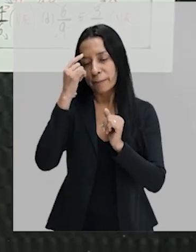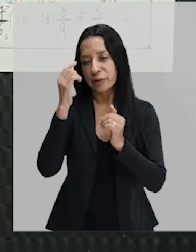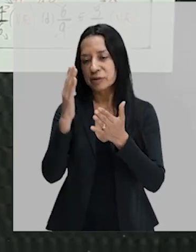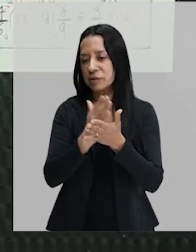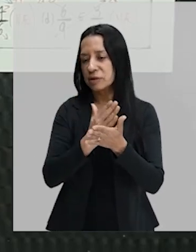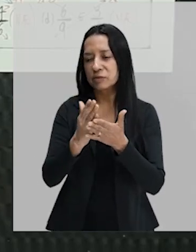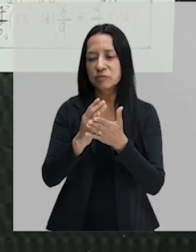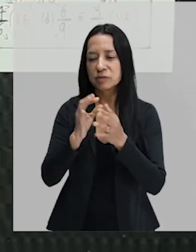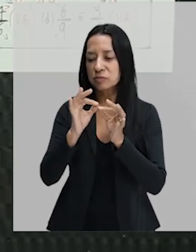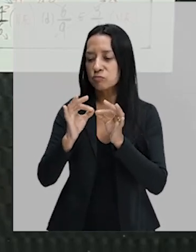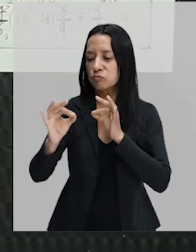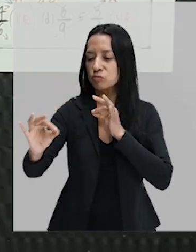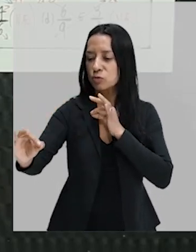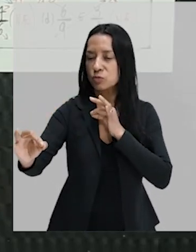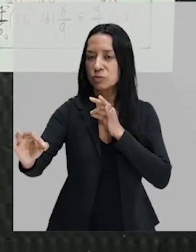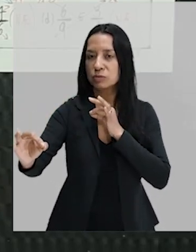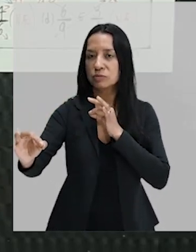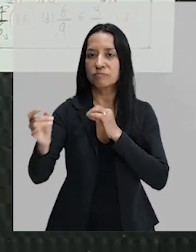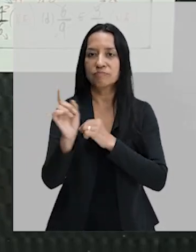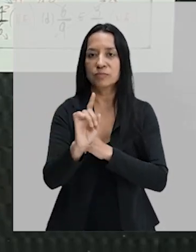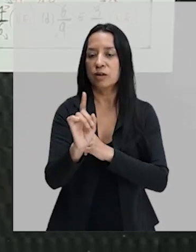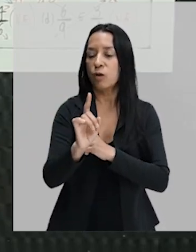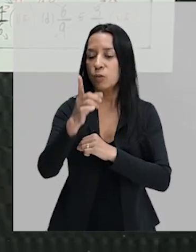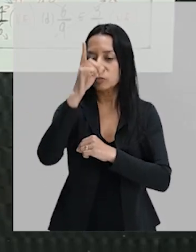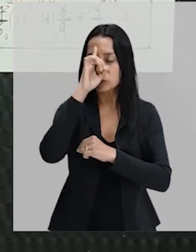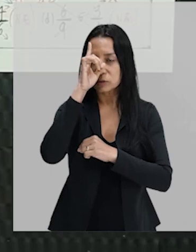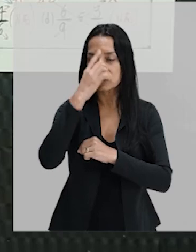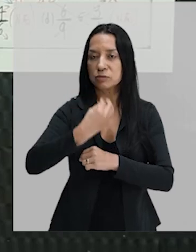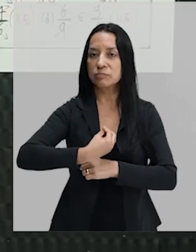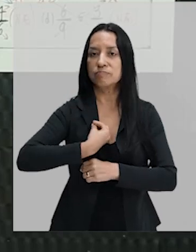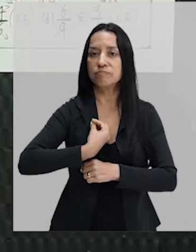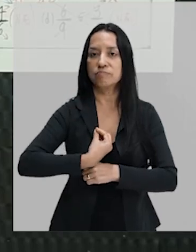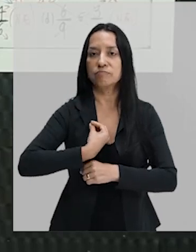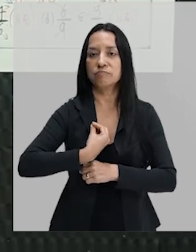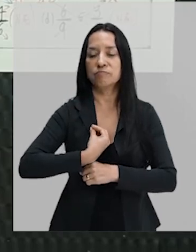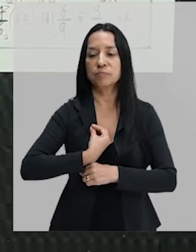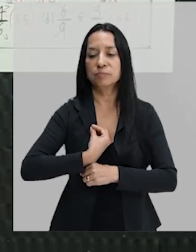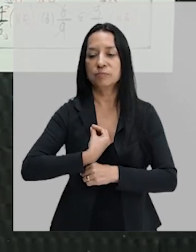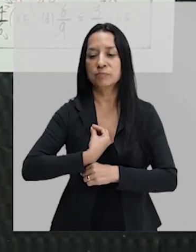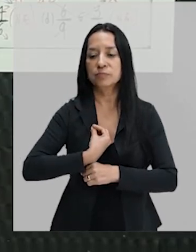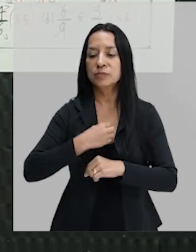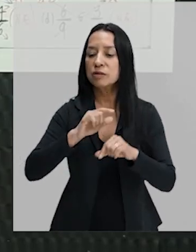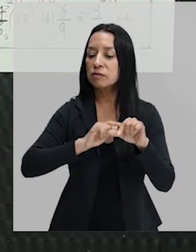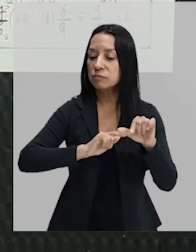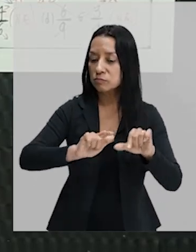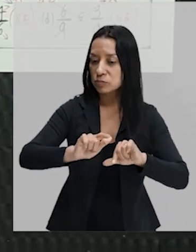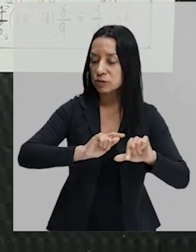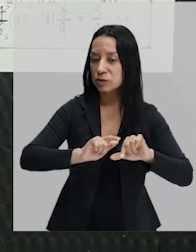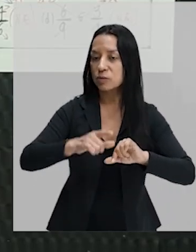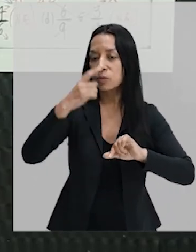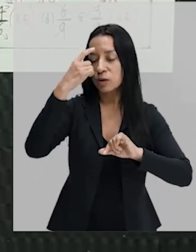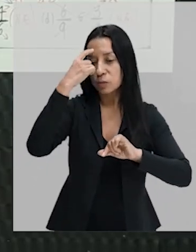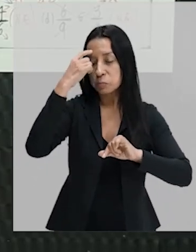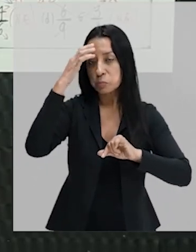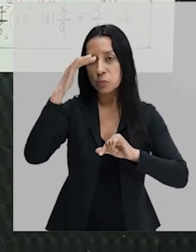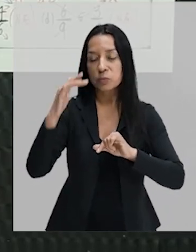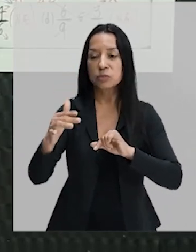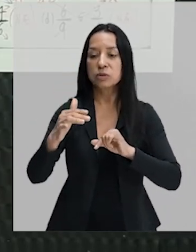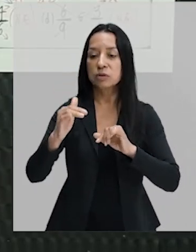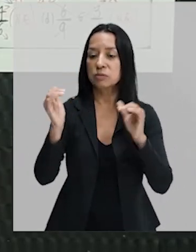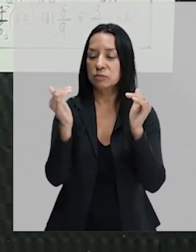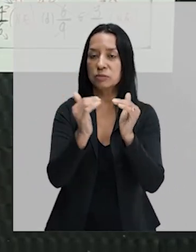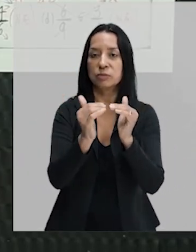muito longe da gente, né? Mas no nosso dia a dia, se trabalha muito com a ideia de proporção,